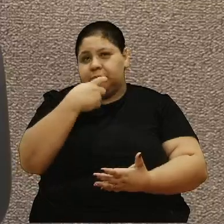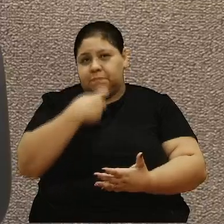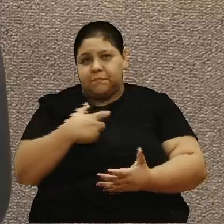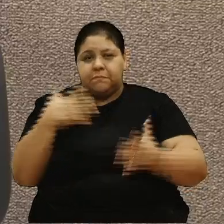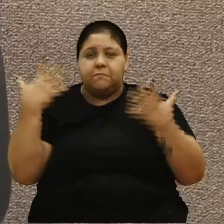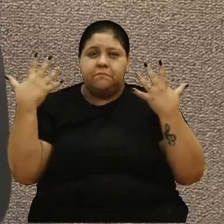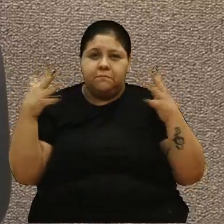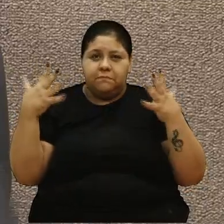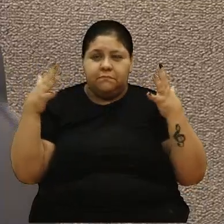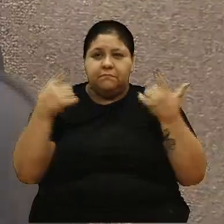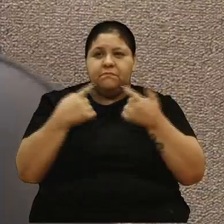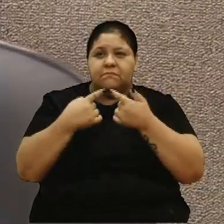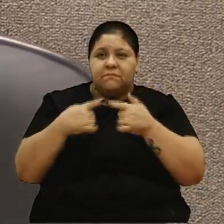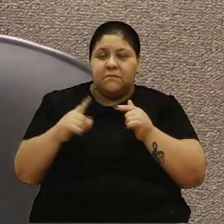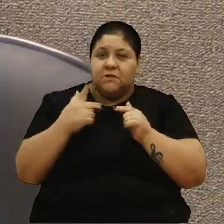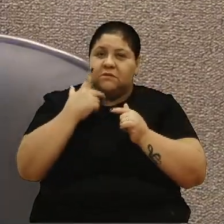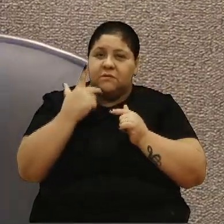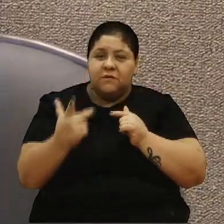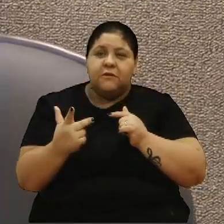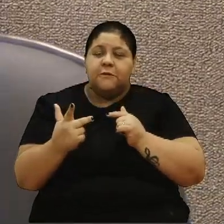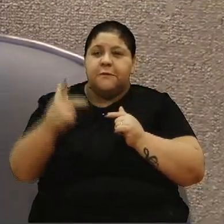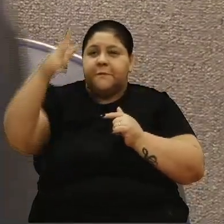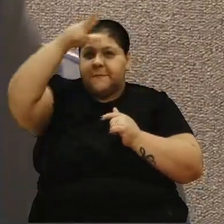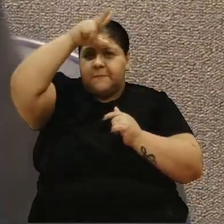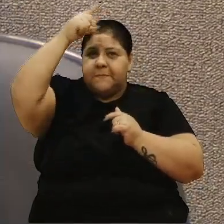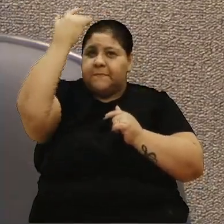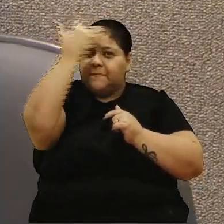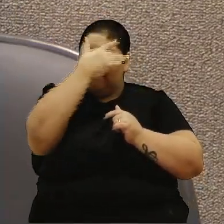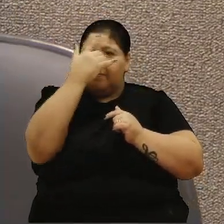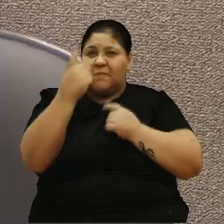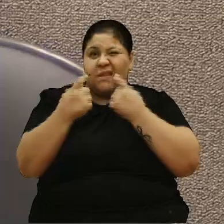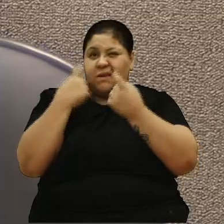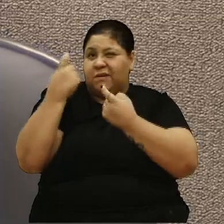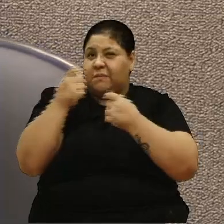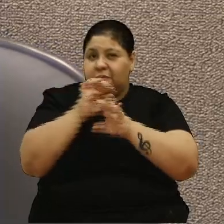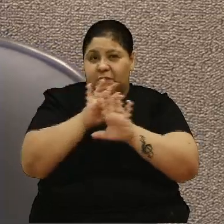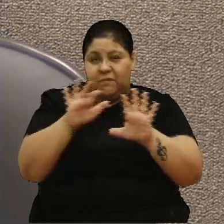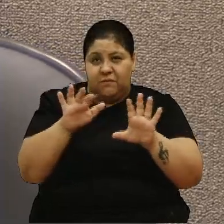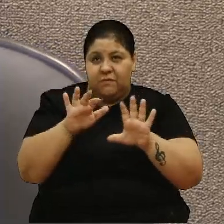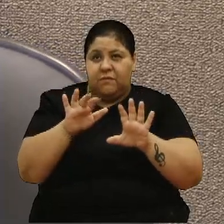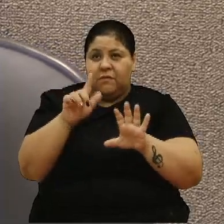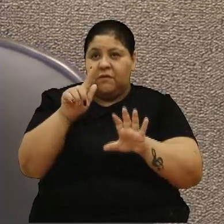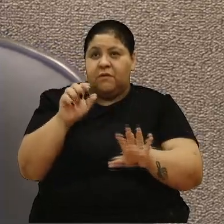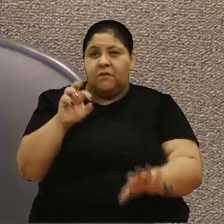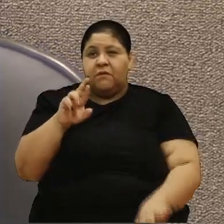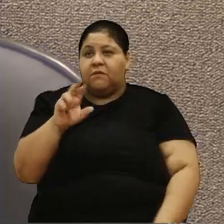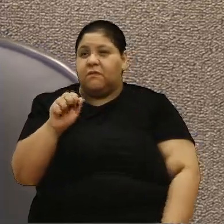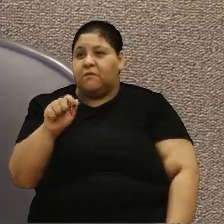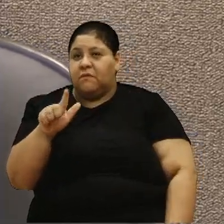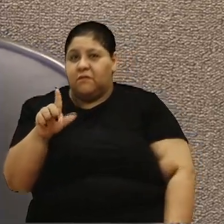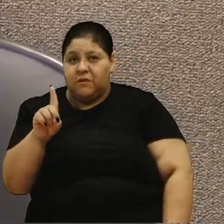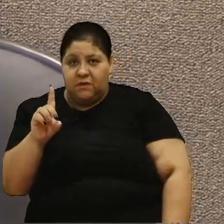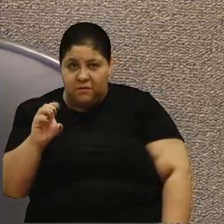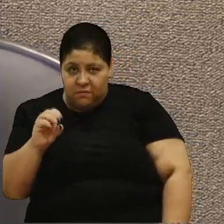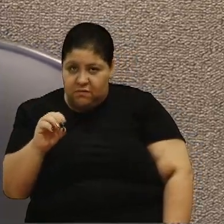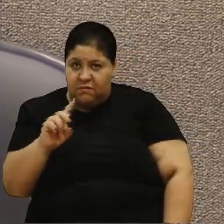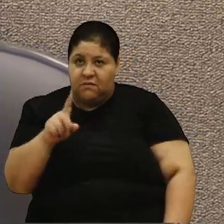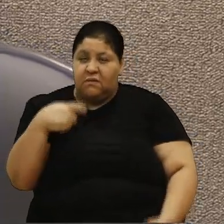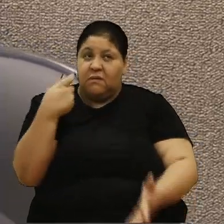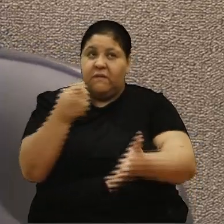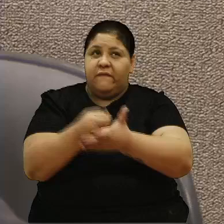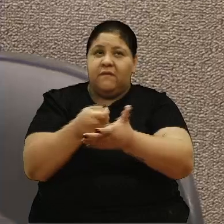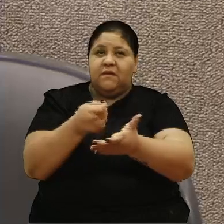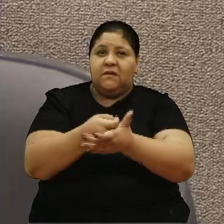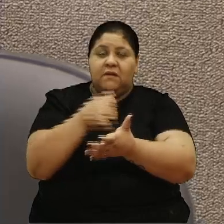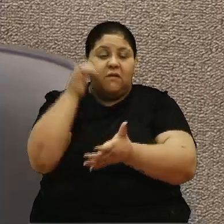fala, mas de dizer que o prefeito Odiló não se preocupa com isso, que o Geraldo da Rocha Freitas Júnior não está tentando se esmerar,